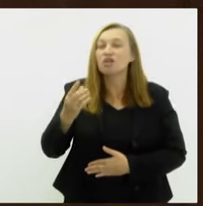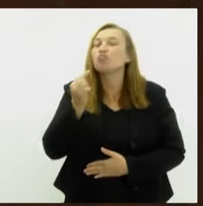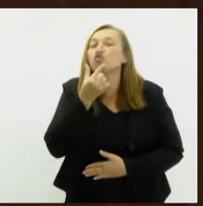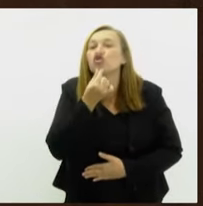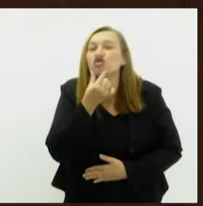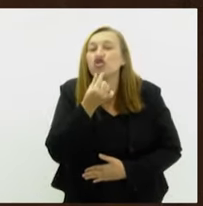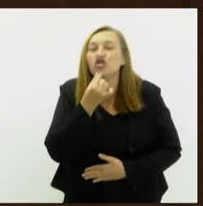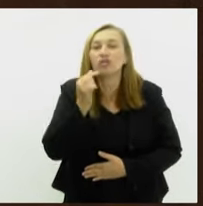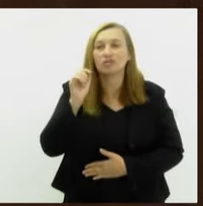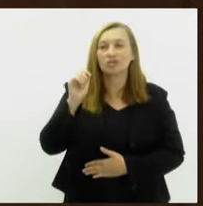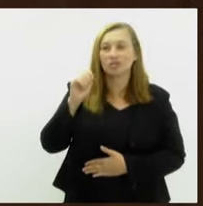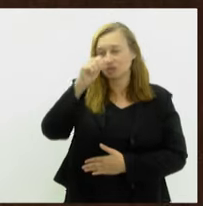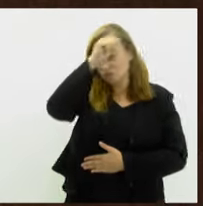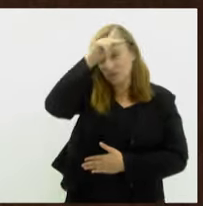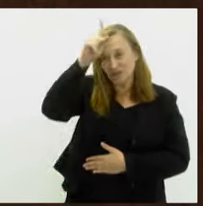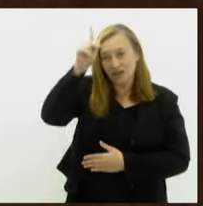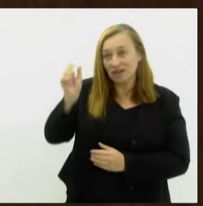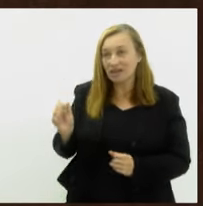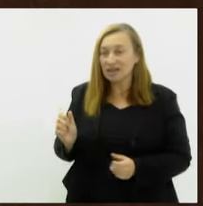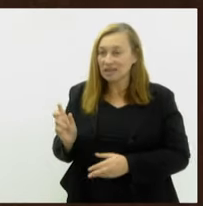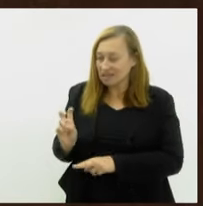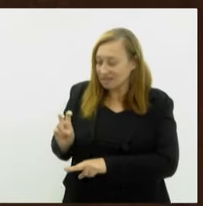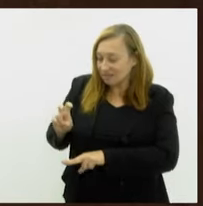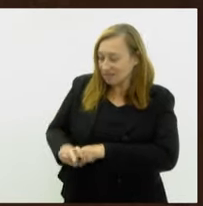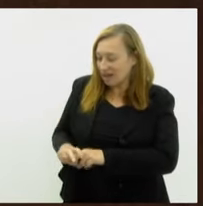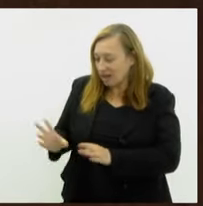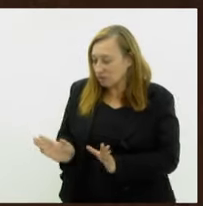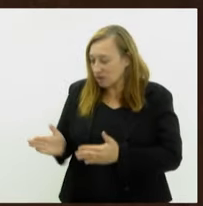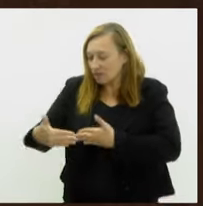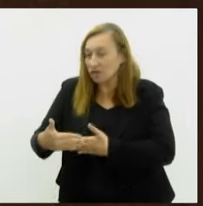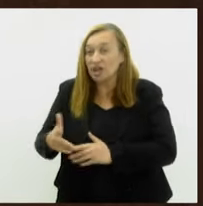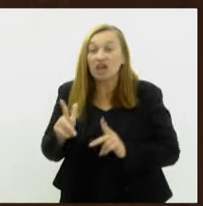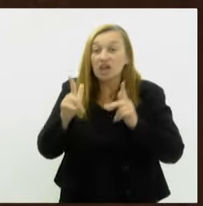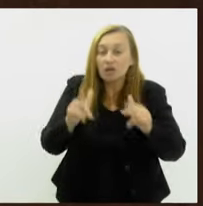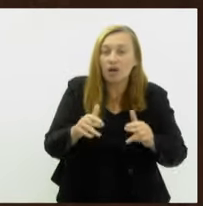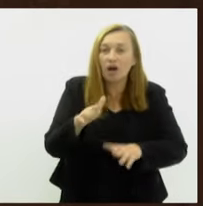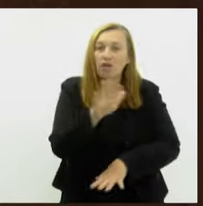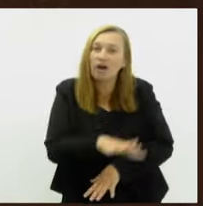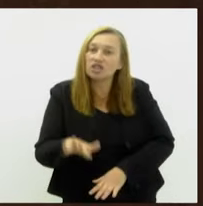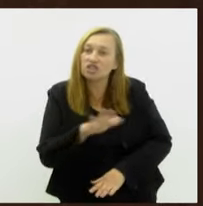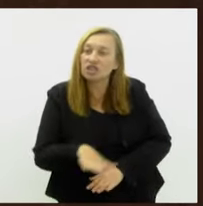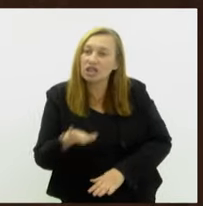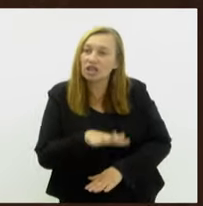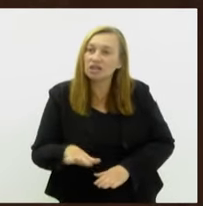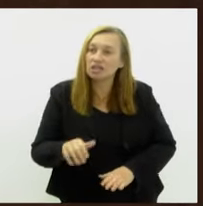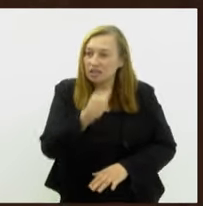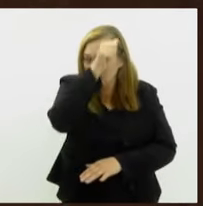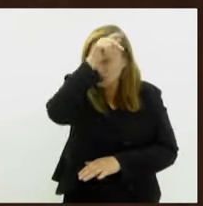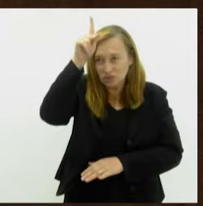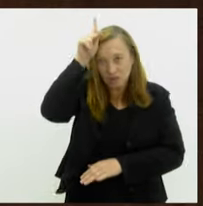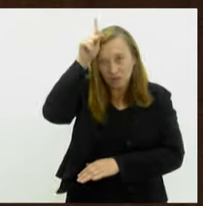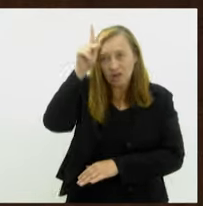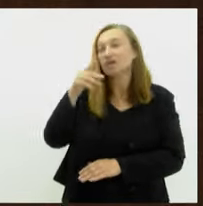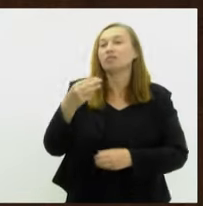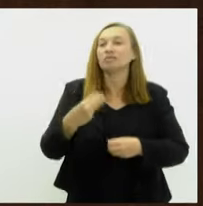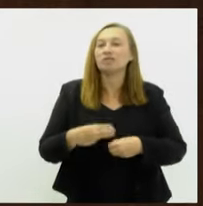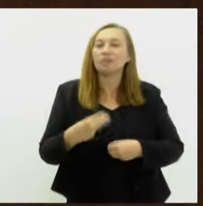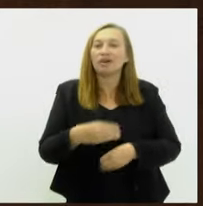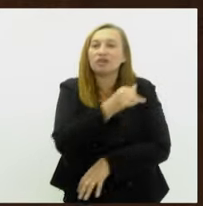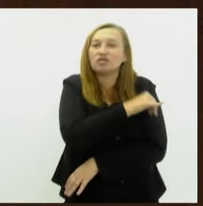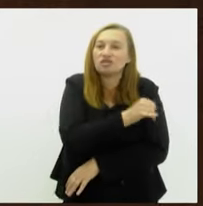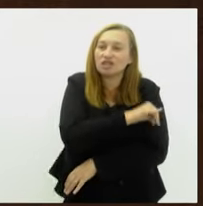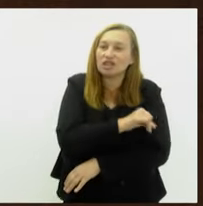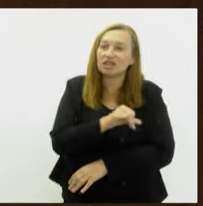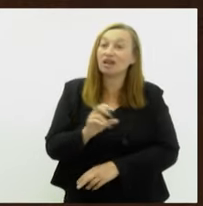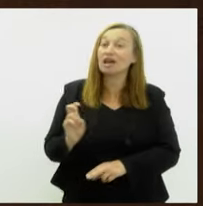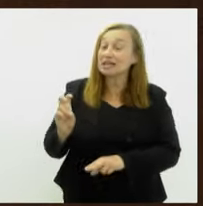prefeito, estarem aqui e sentar num caixote, tal qual as crianças nas escolas municipais do Rio de Janeiro, as nossas crianças cariocas